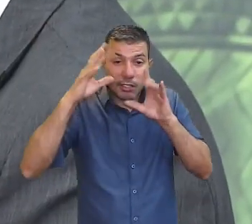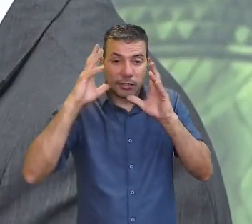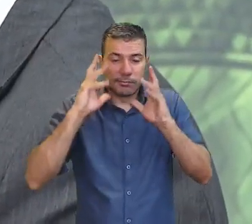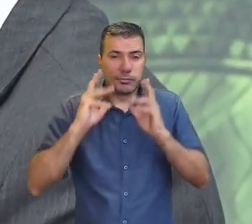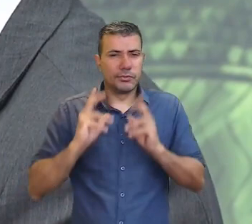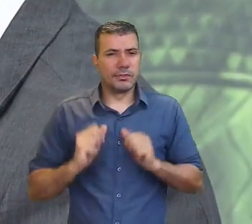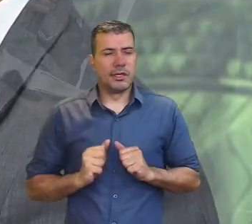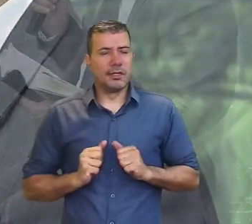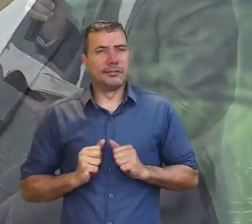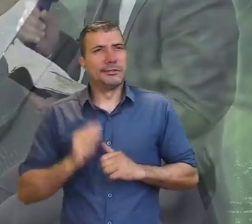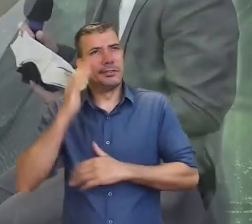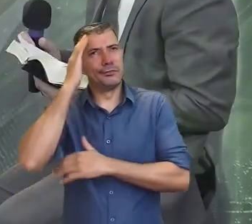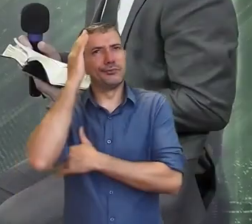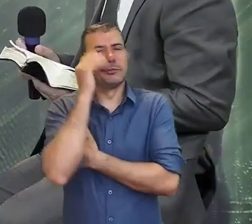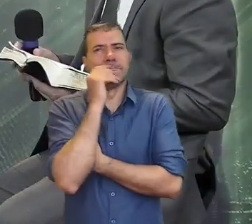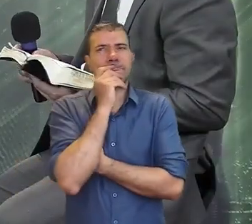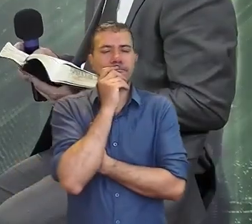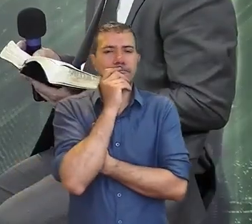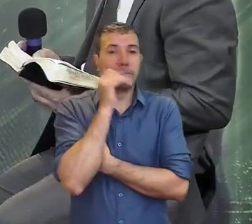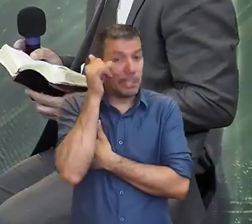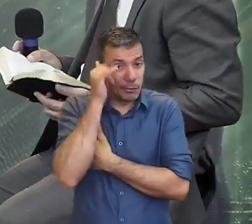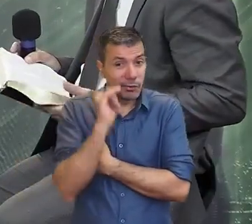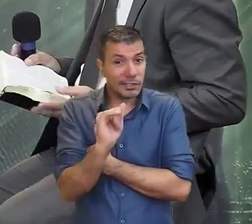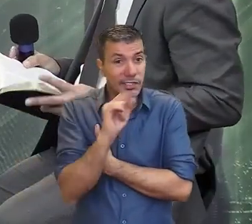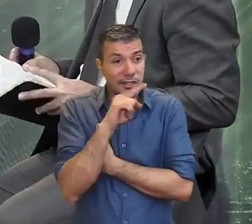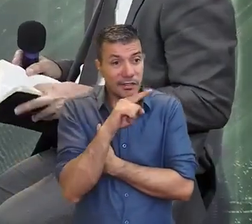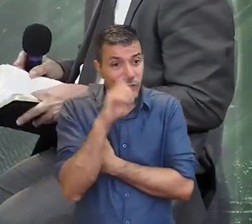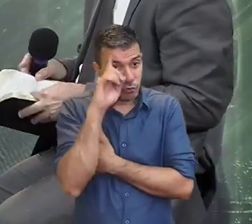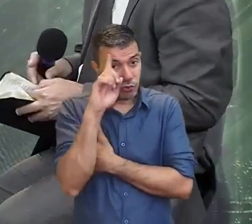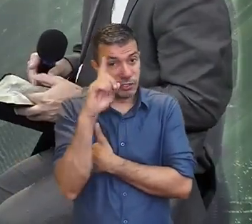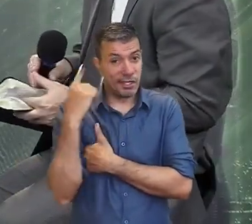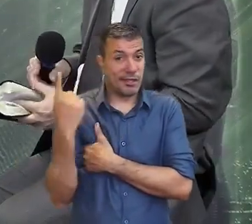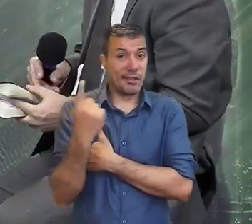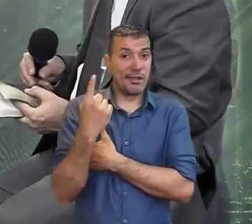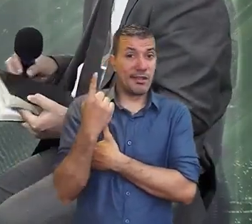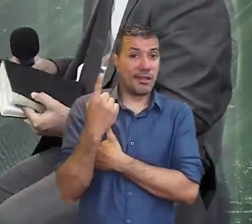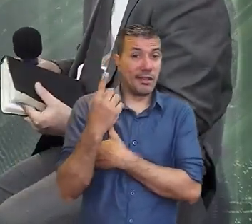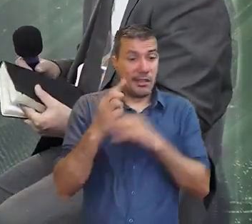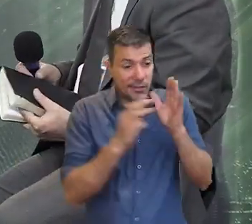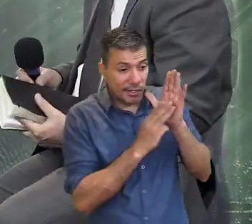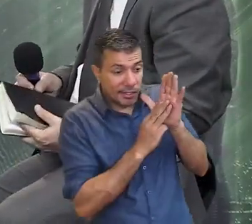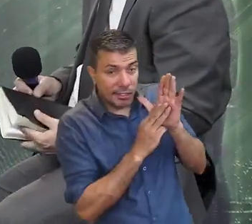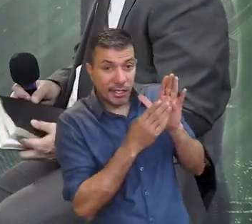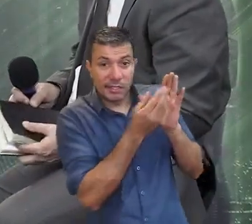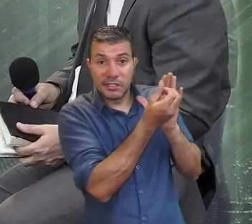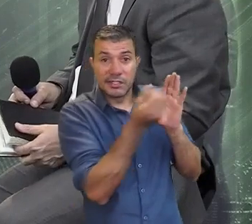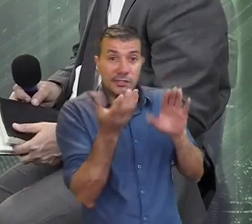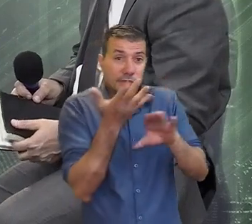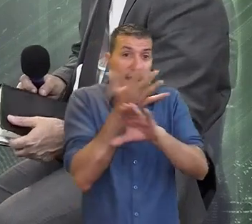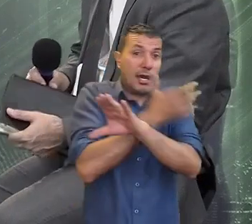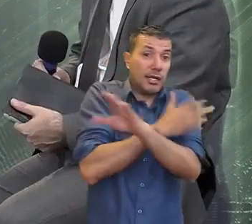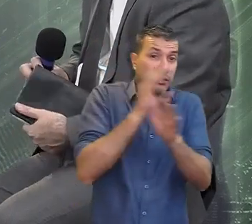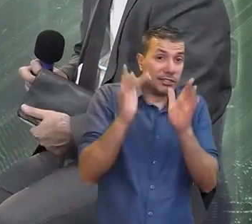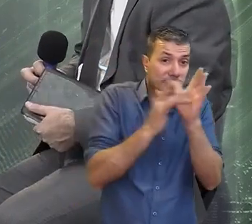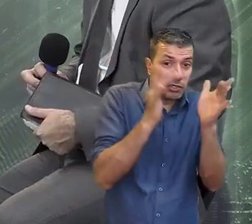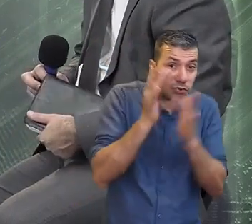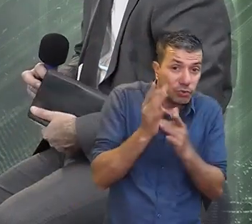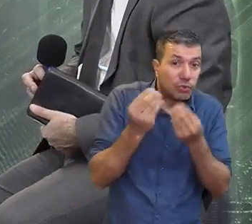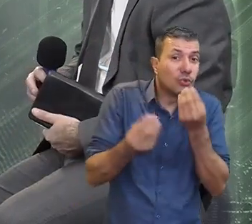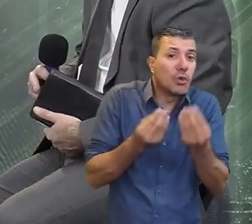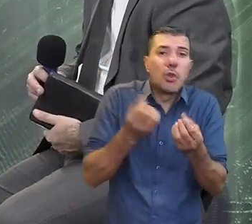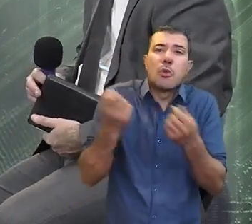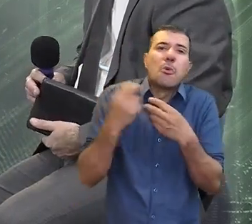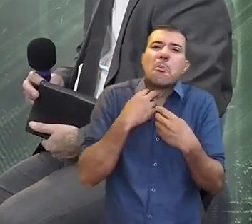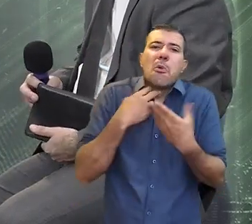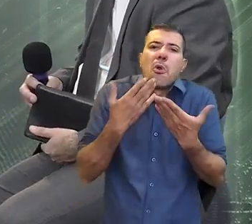Pare para pensar, reflita comigo. Se a profecia foi feita nos dias de Daniel, cerca de 600 anos antes de Cristo, então não pode